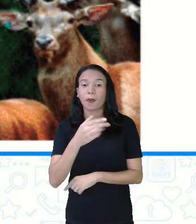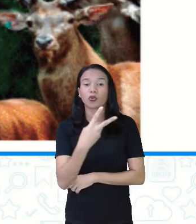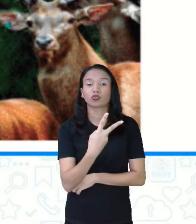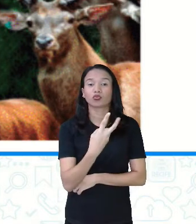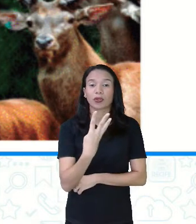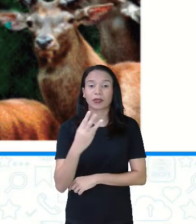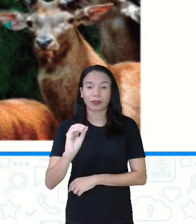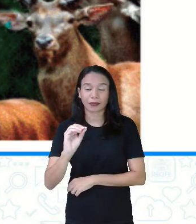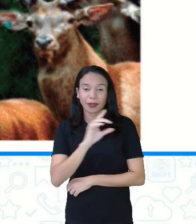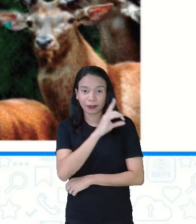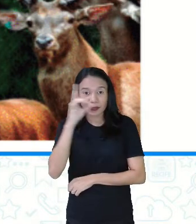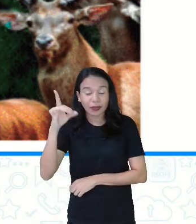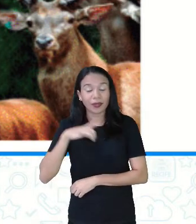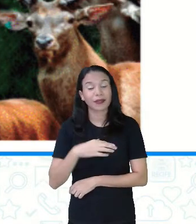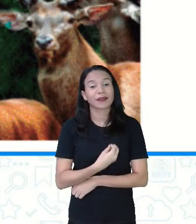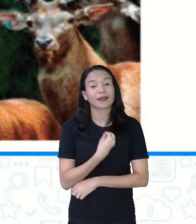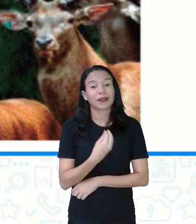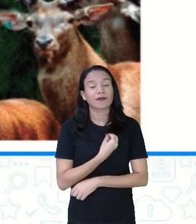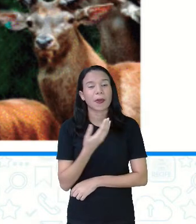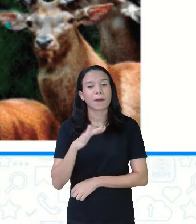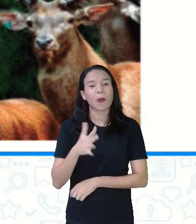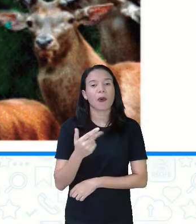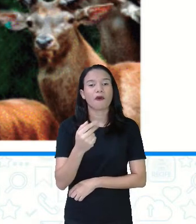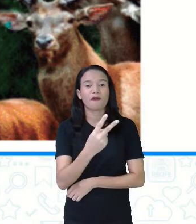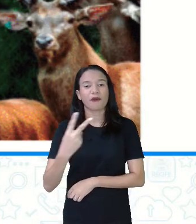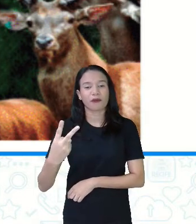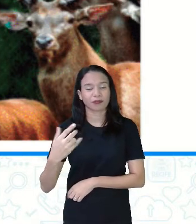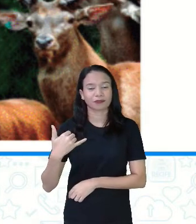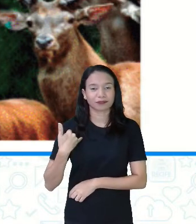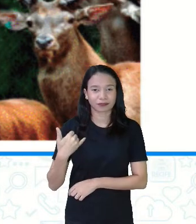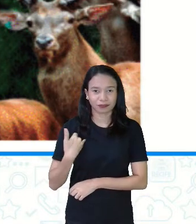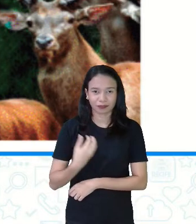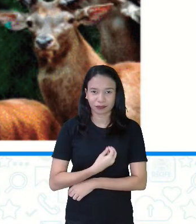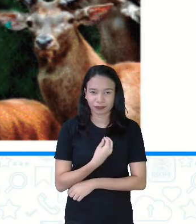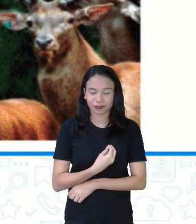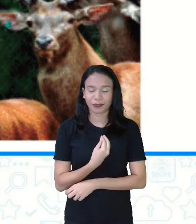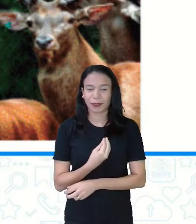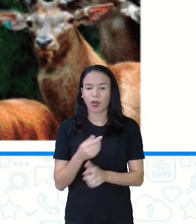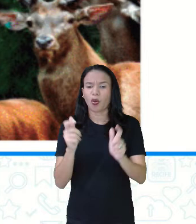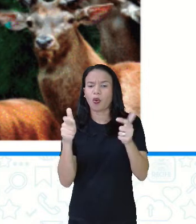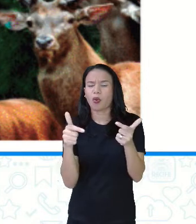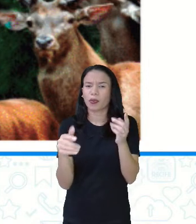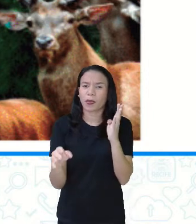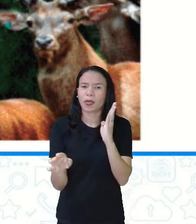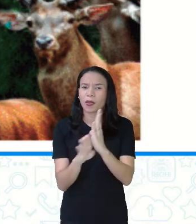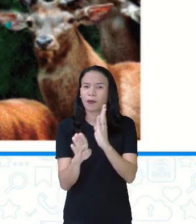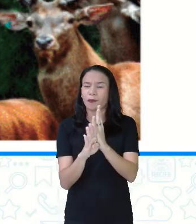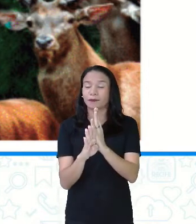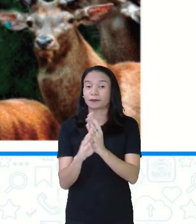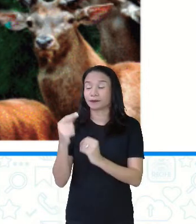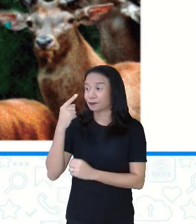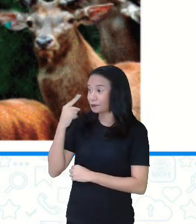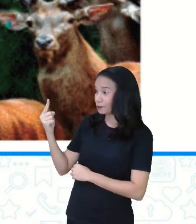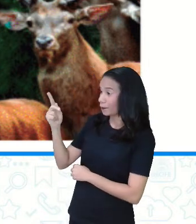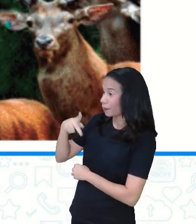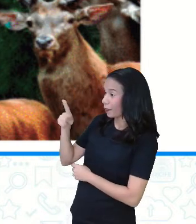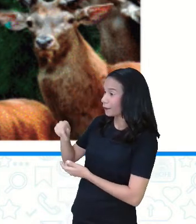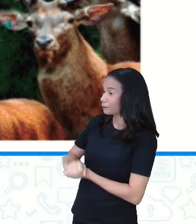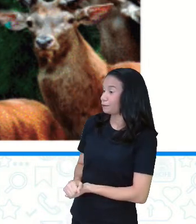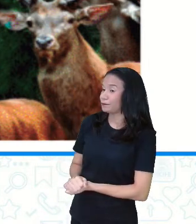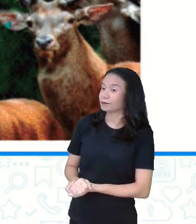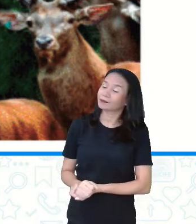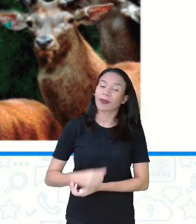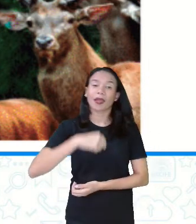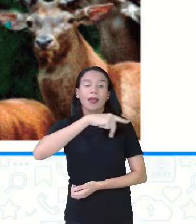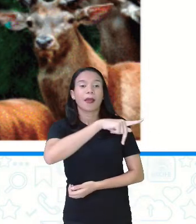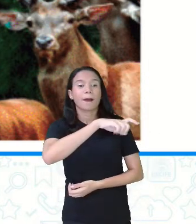dias e eles vivem aproximadamente 22 anos. Onde a gente encontra isso aí? Vocês já viram? Me diga. O